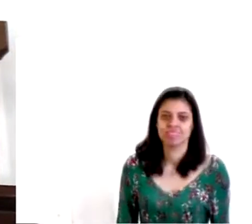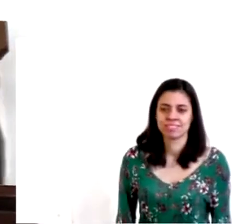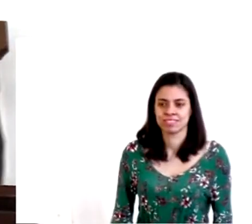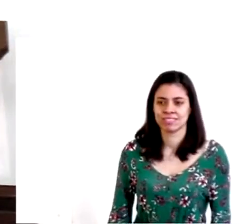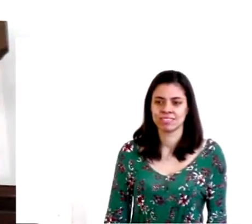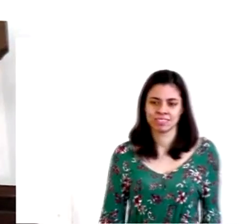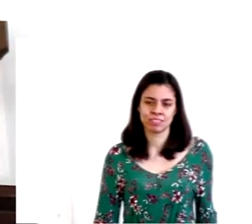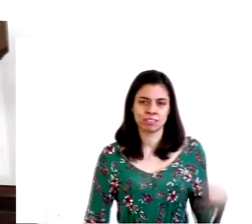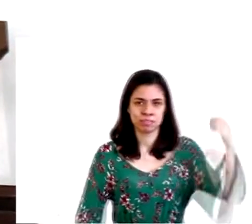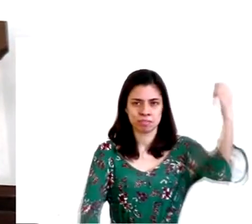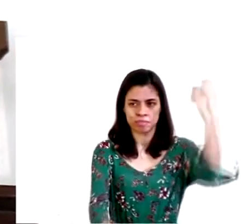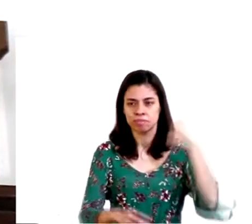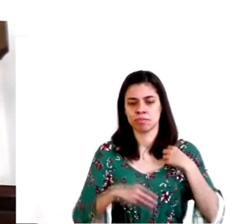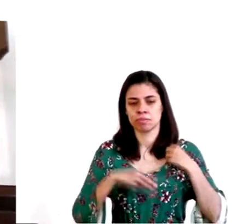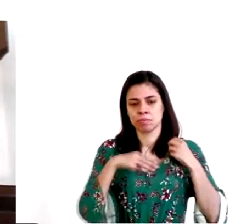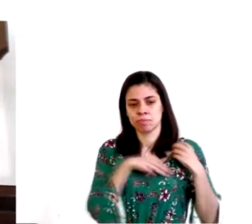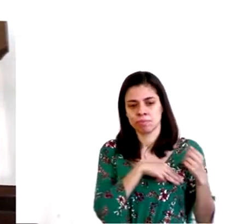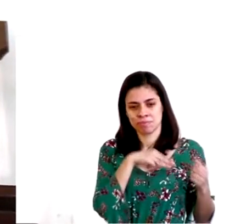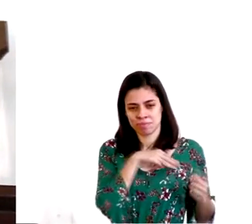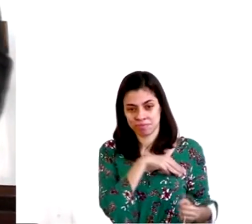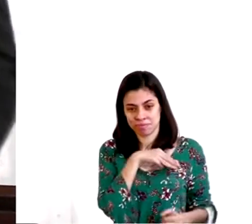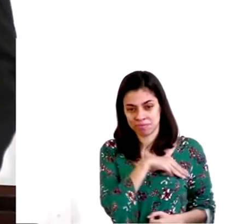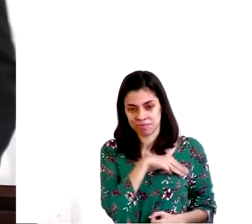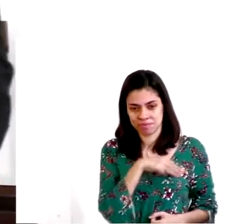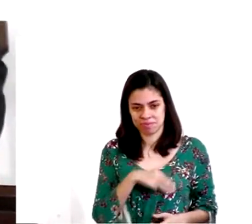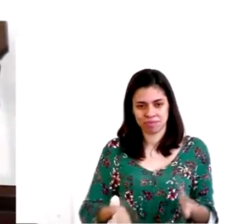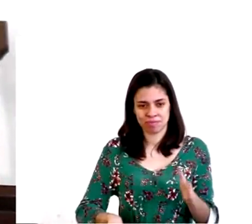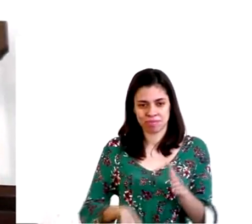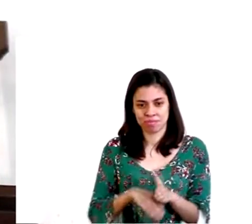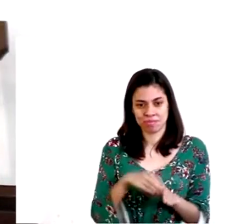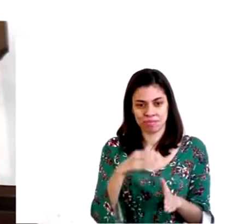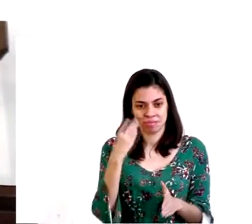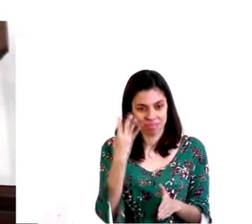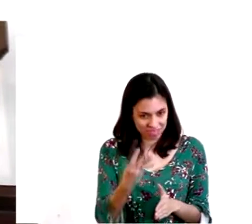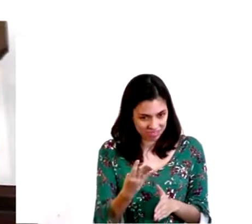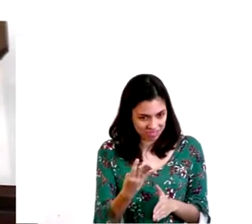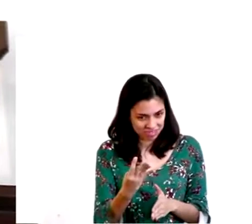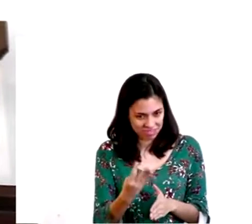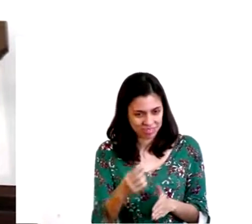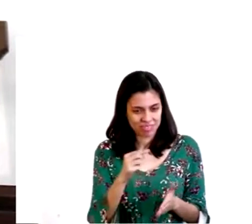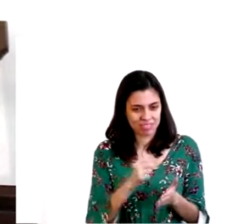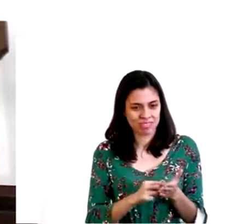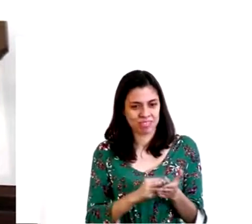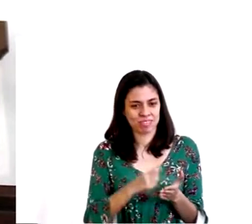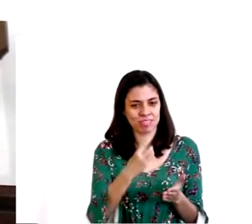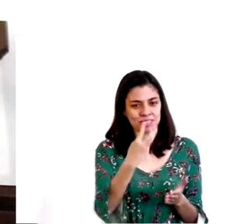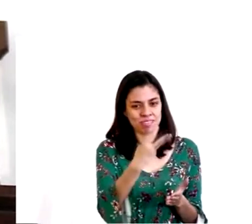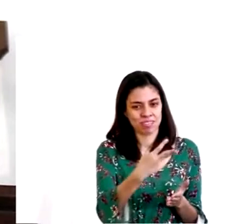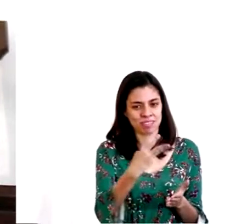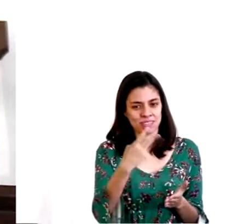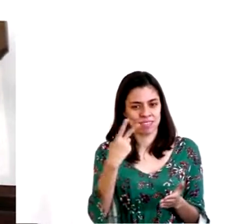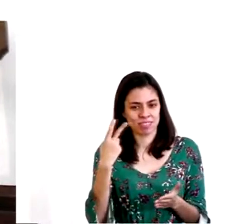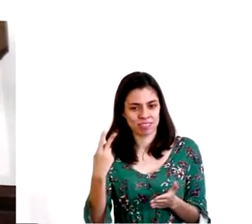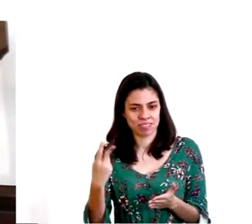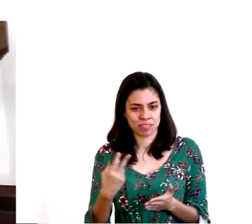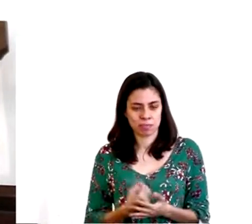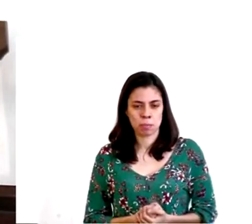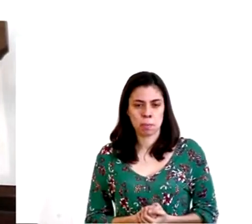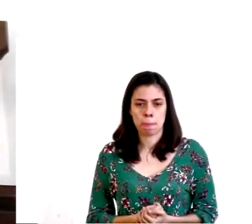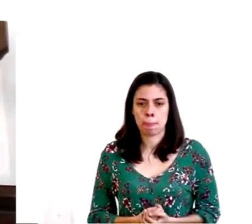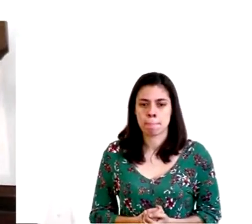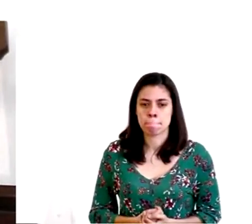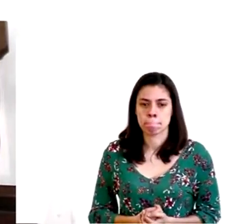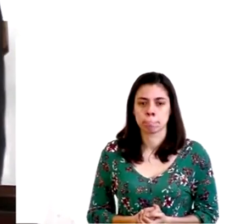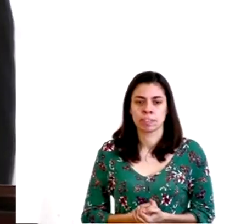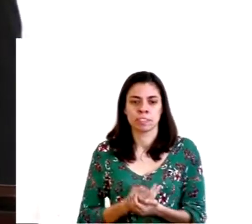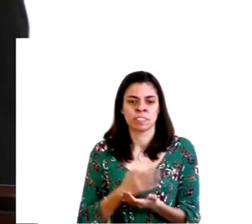versículo 23. Hoje daremos início a uma série de sermões no Sermão do